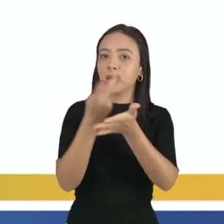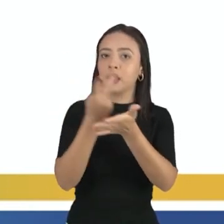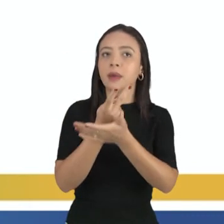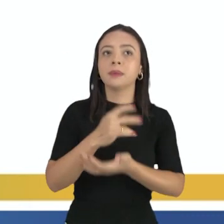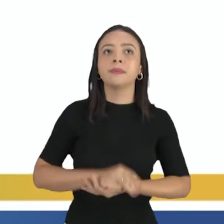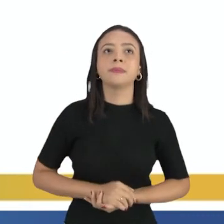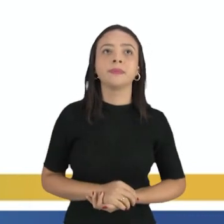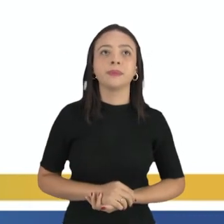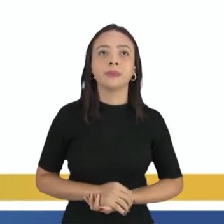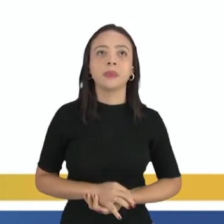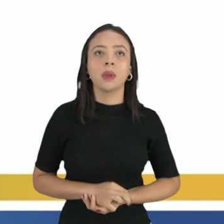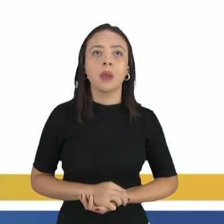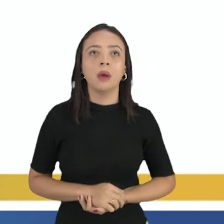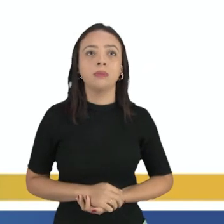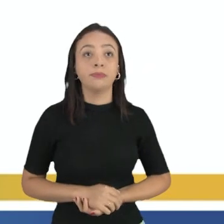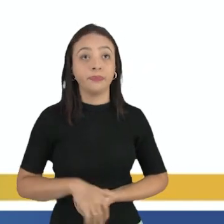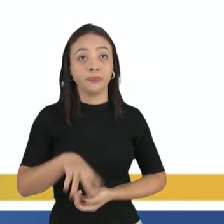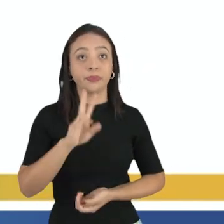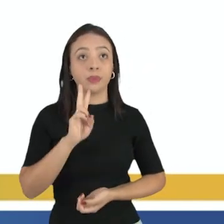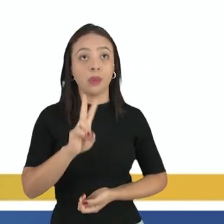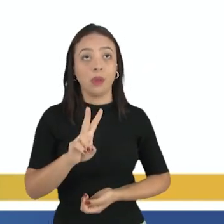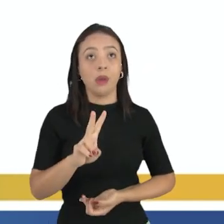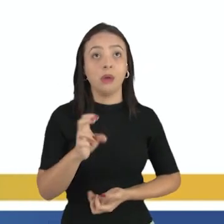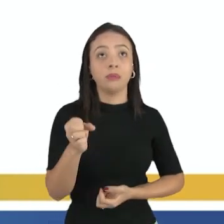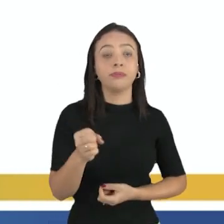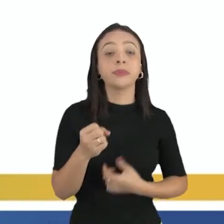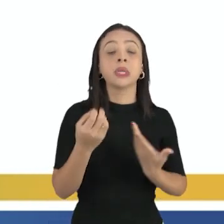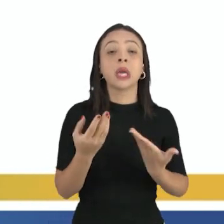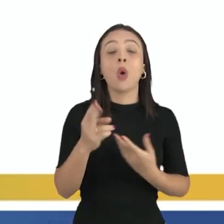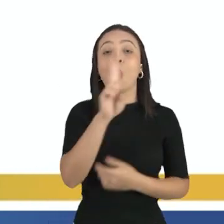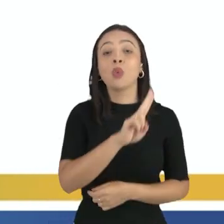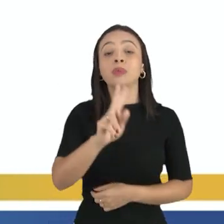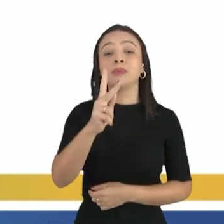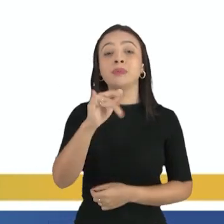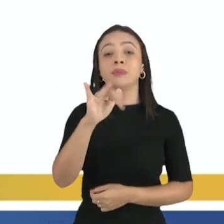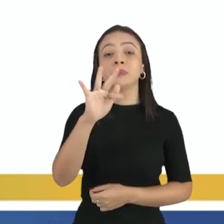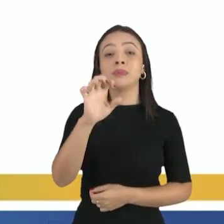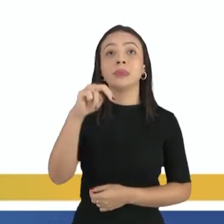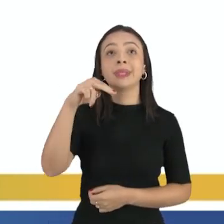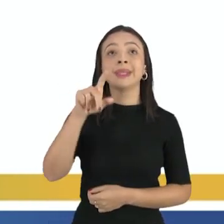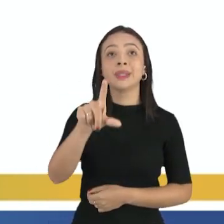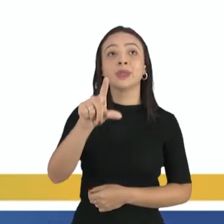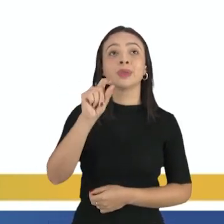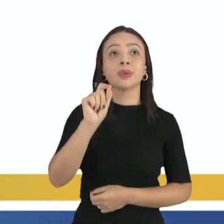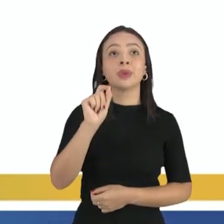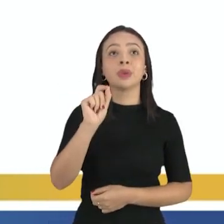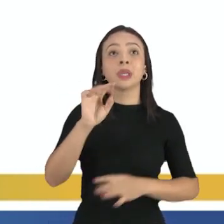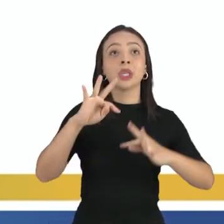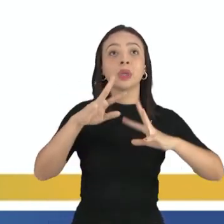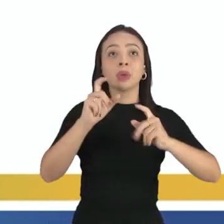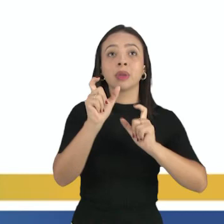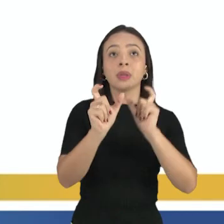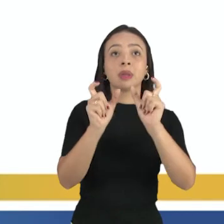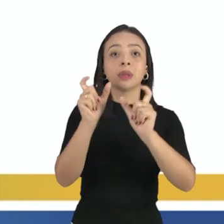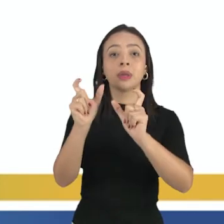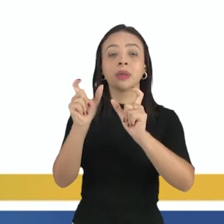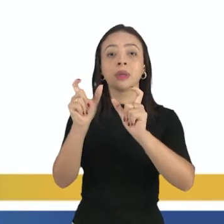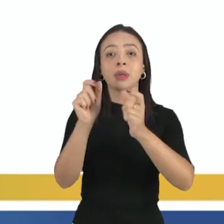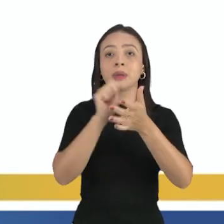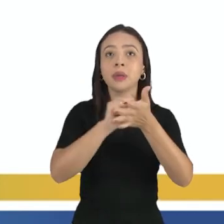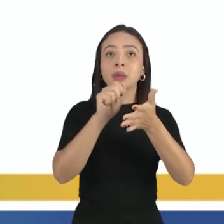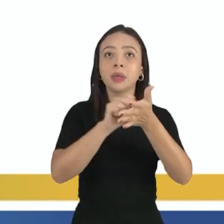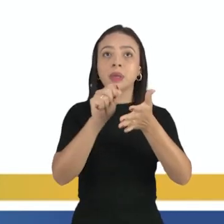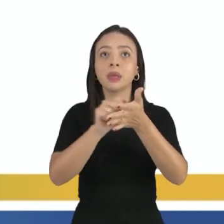hífen. 2. Quanto ao emprego do hífen, assinale a alternativa em que todas as palavras